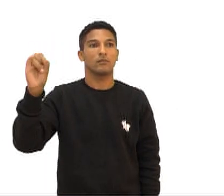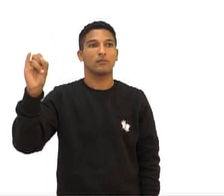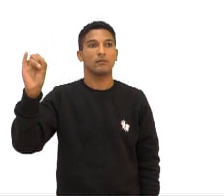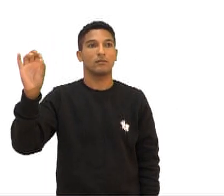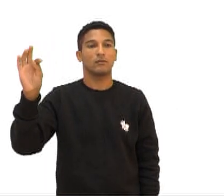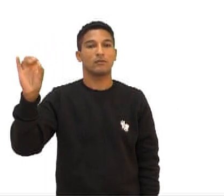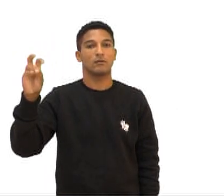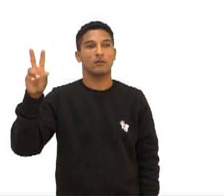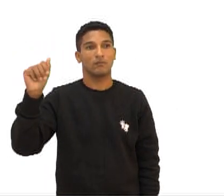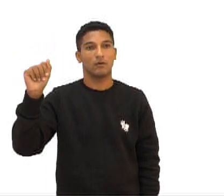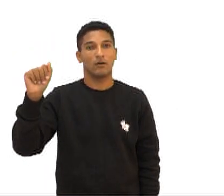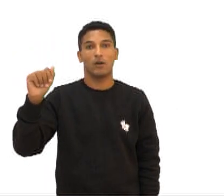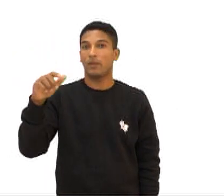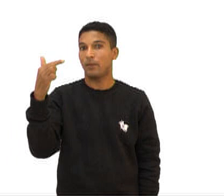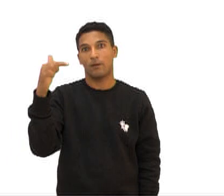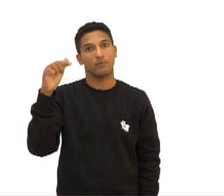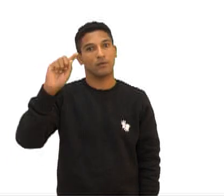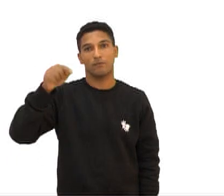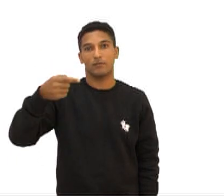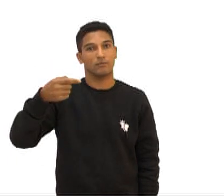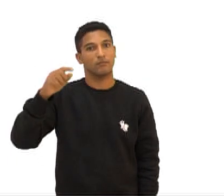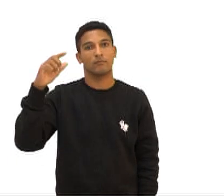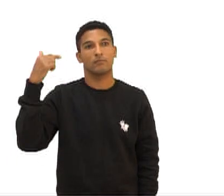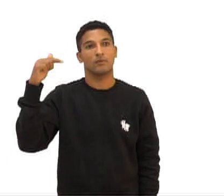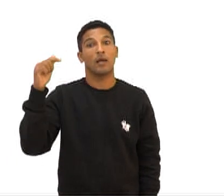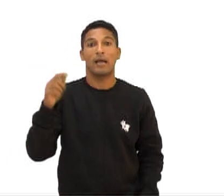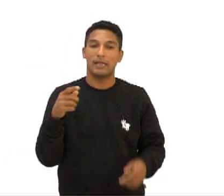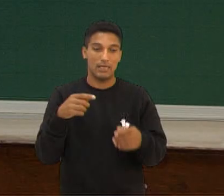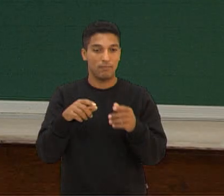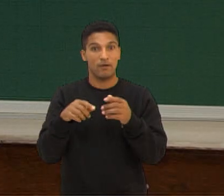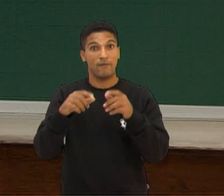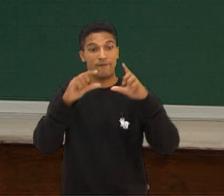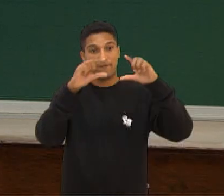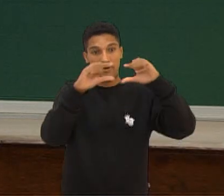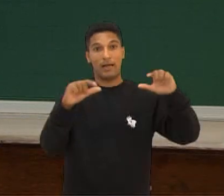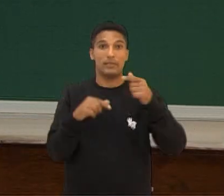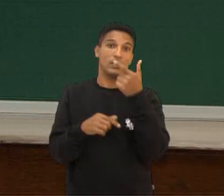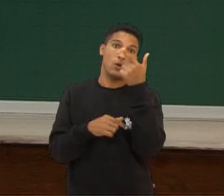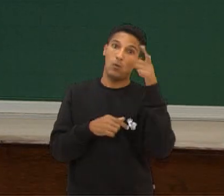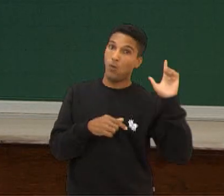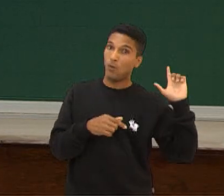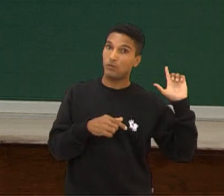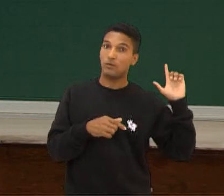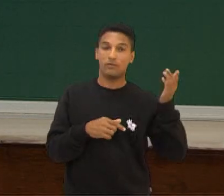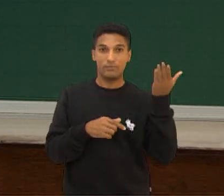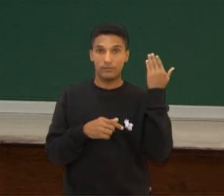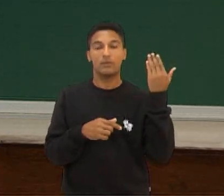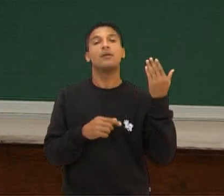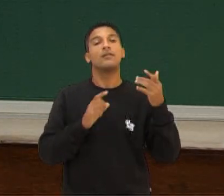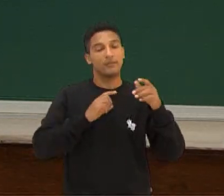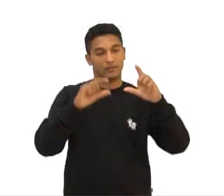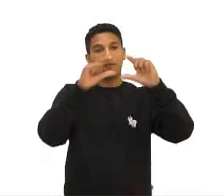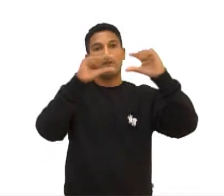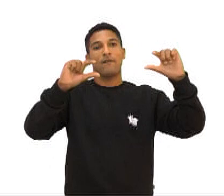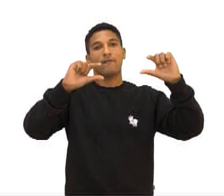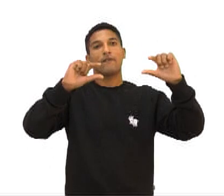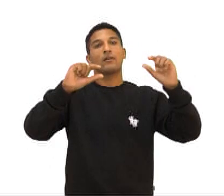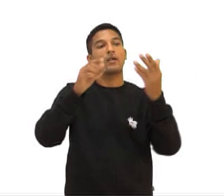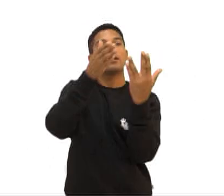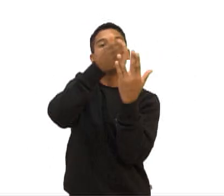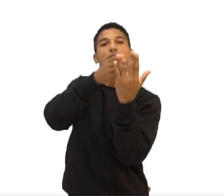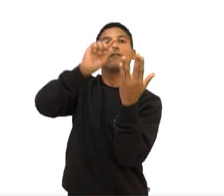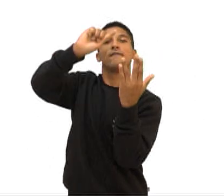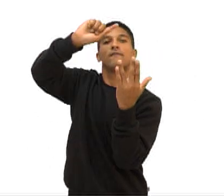vem separada por vírgula, que aquela outra lá veio. Né? Então, veja que tinha ali o entre vírgulas.